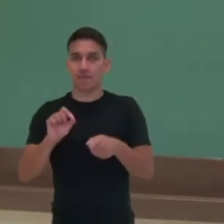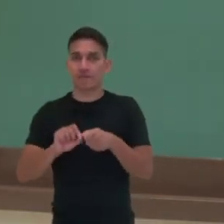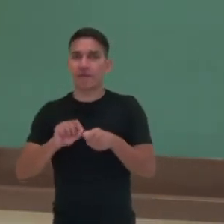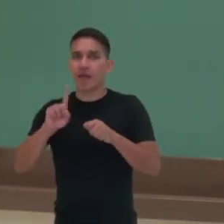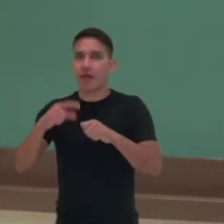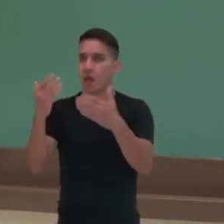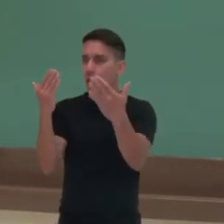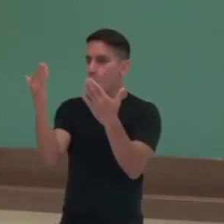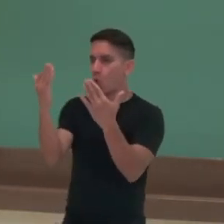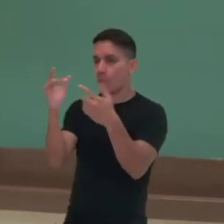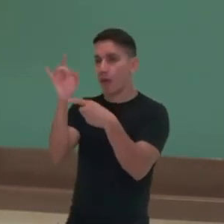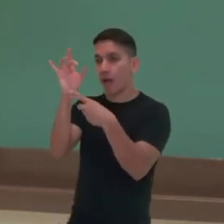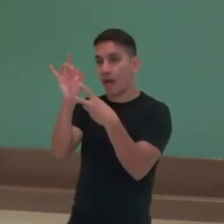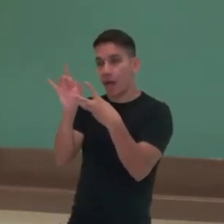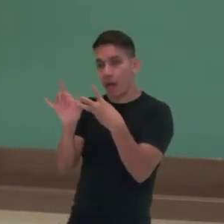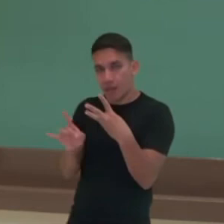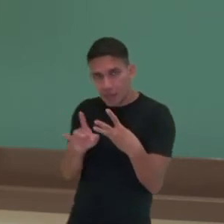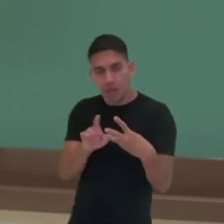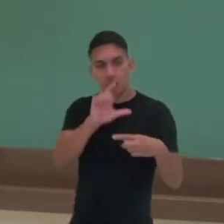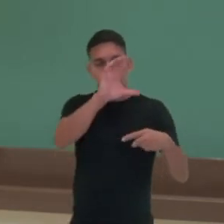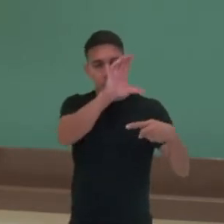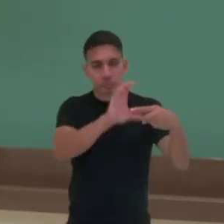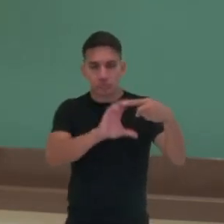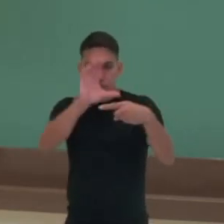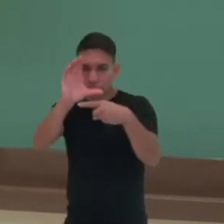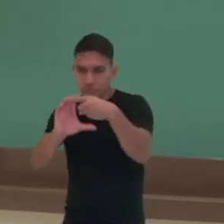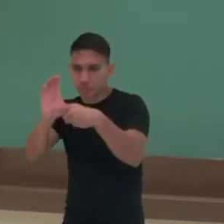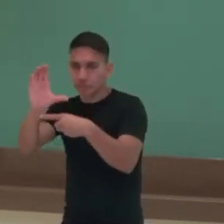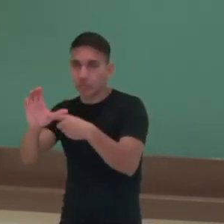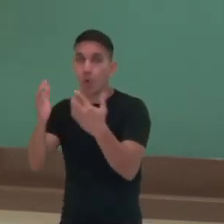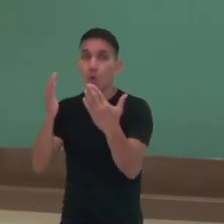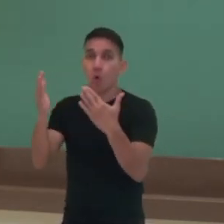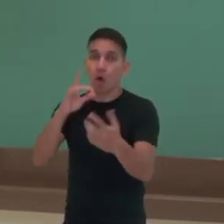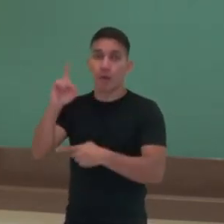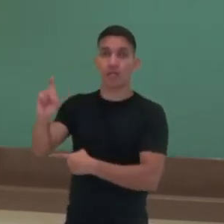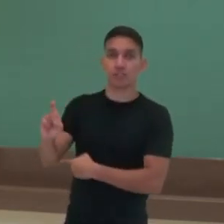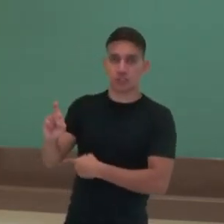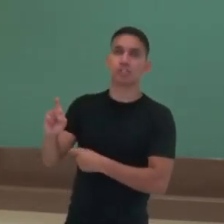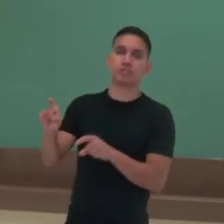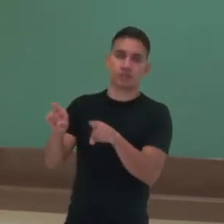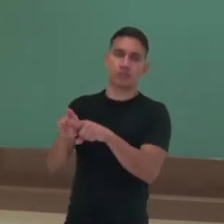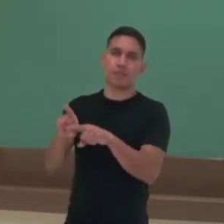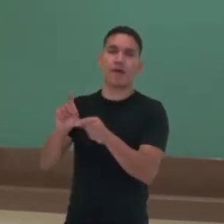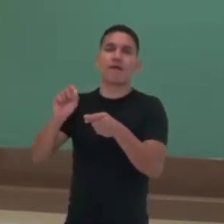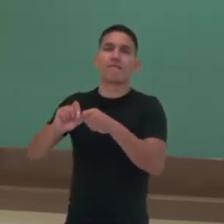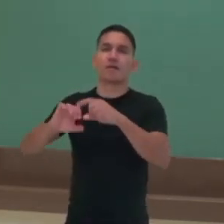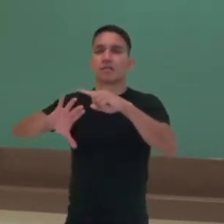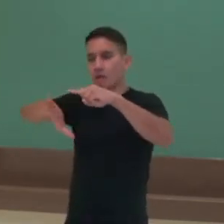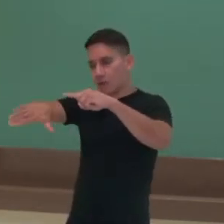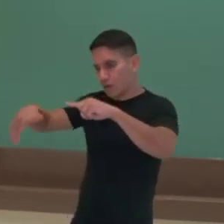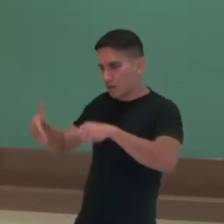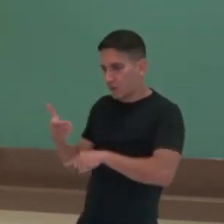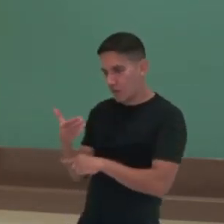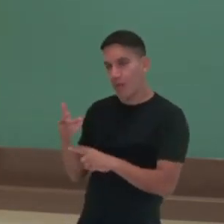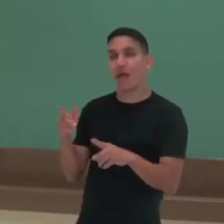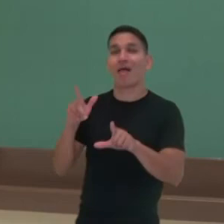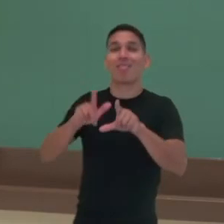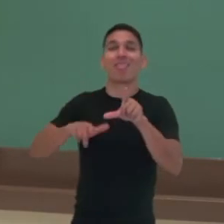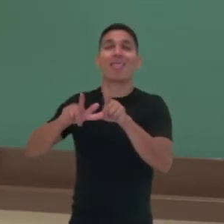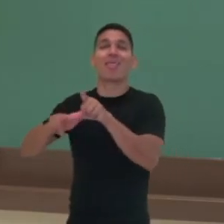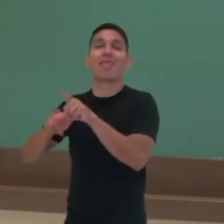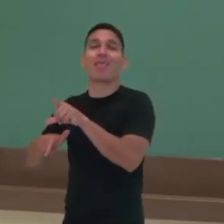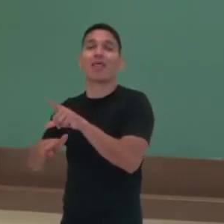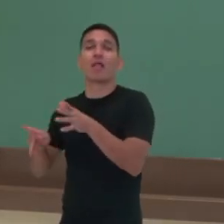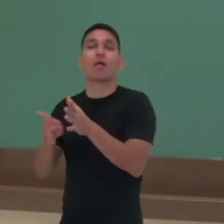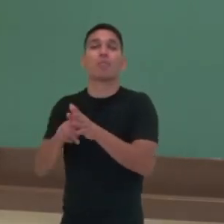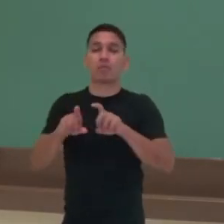compararmos cada uma dessas razões com x e isolarmos cada letrinha dessa